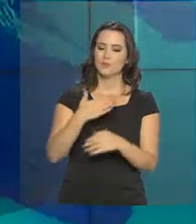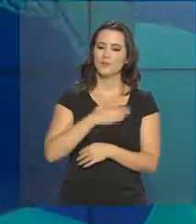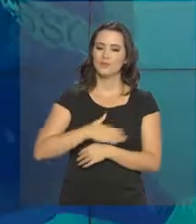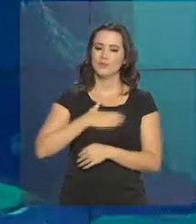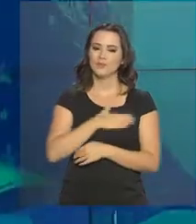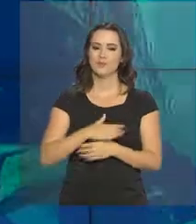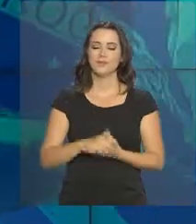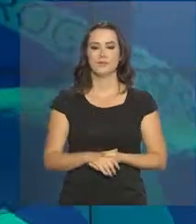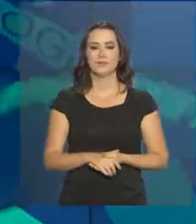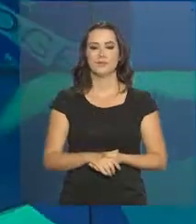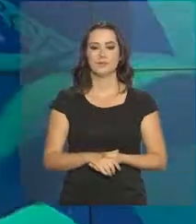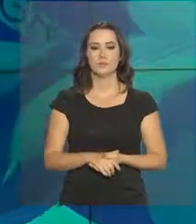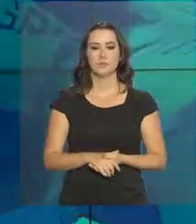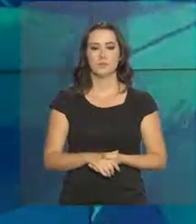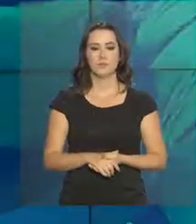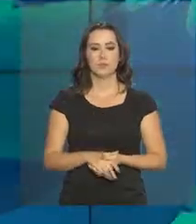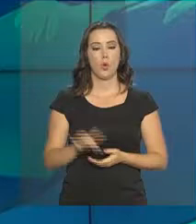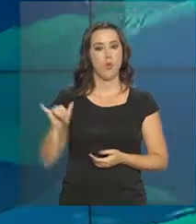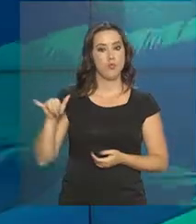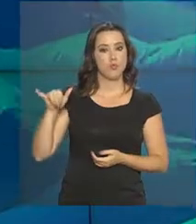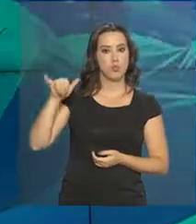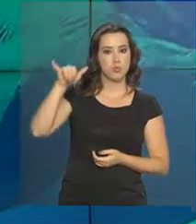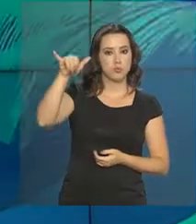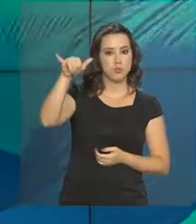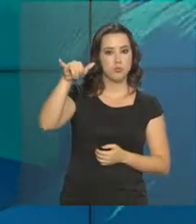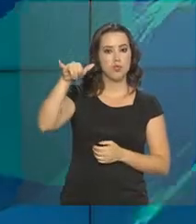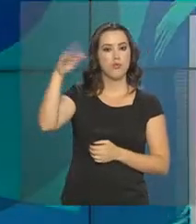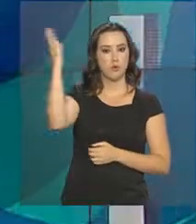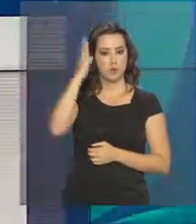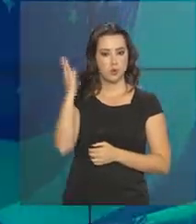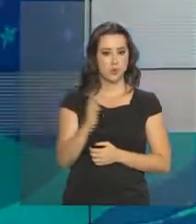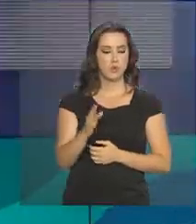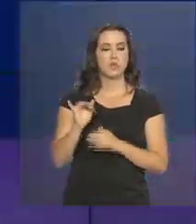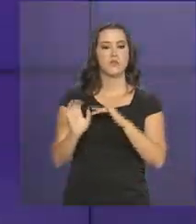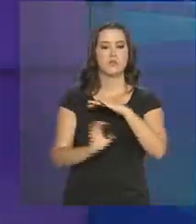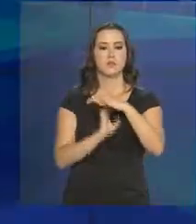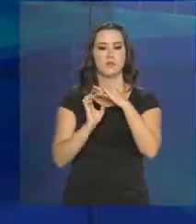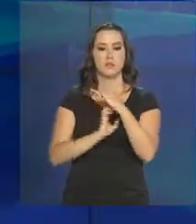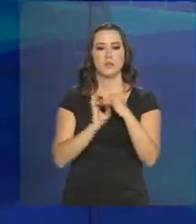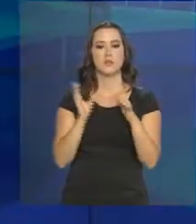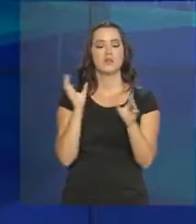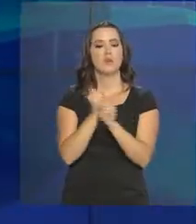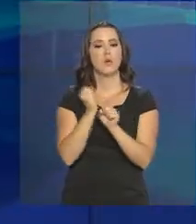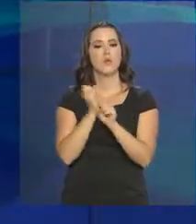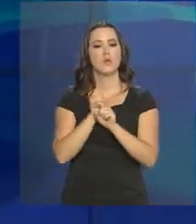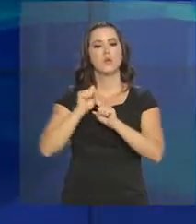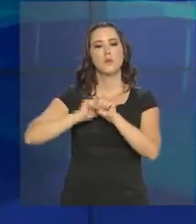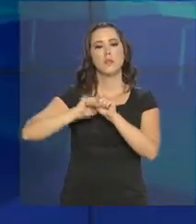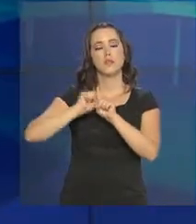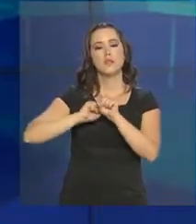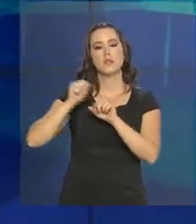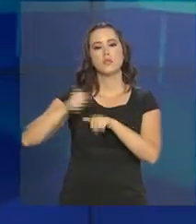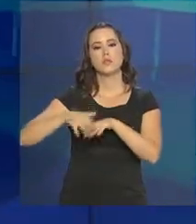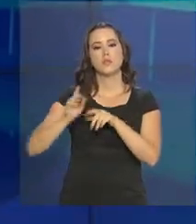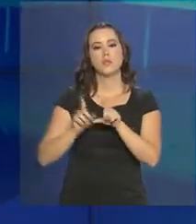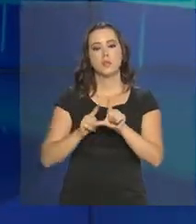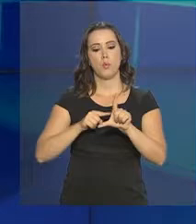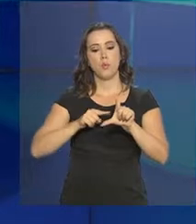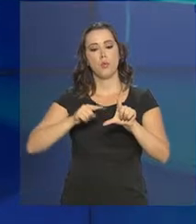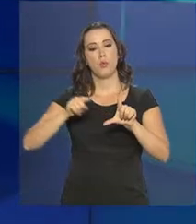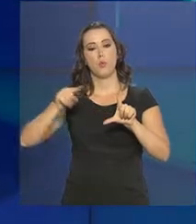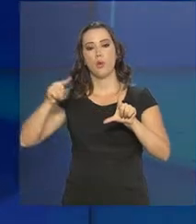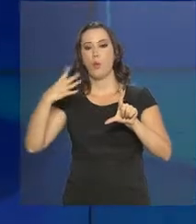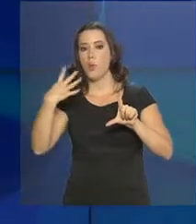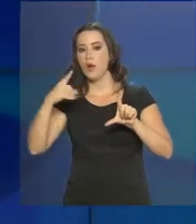a demanda por vôos domésticos das empresas aéreas brasileiras acumulou até o mês de setembro alta de